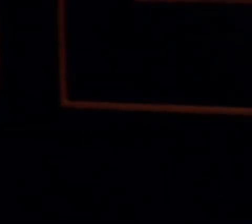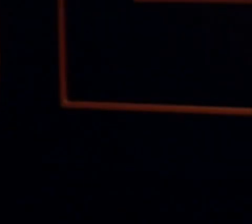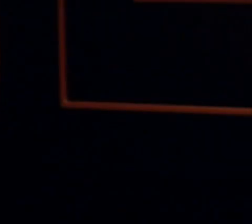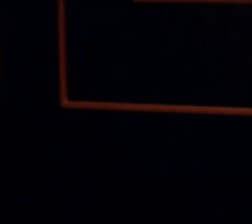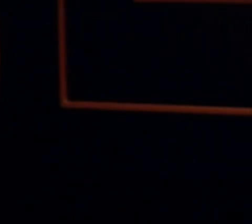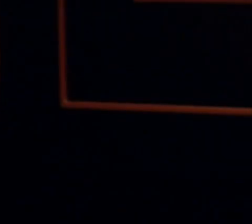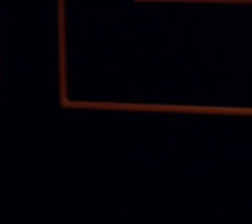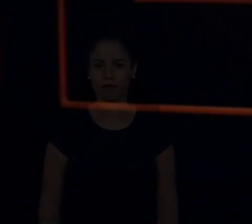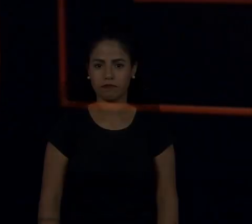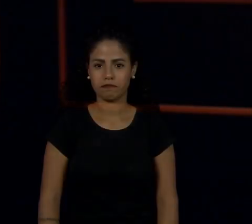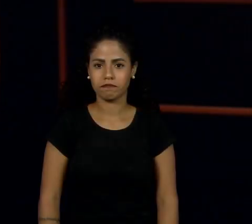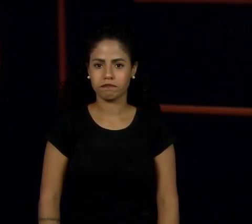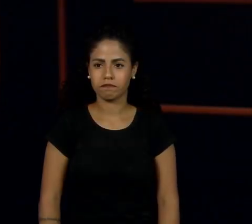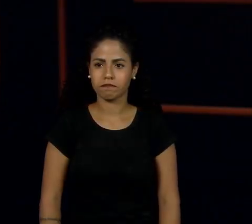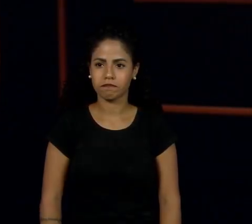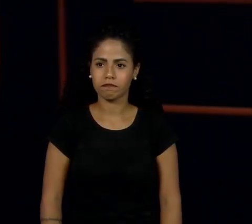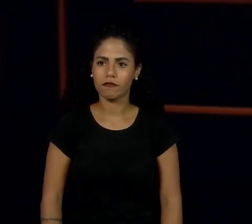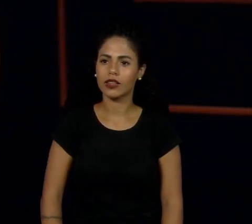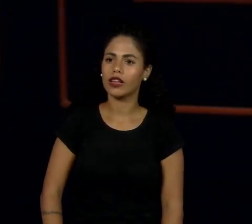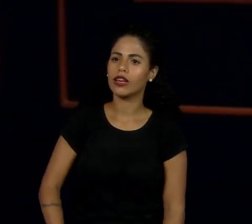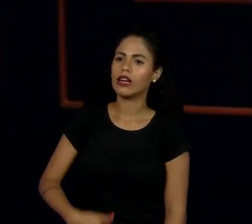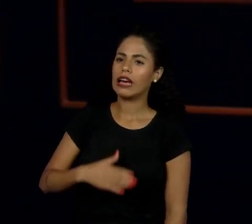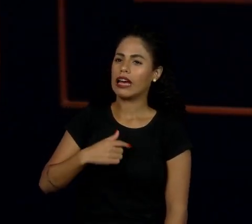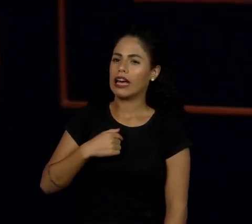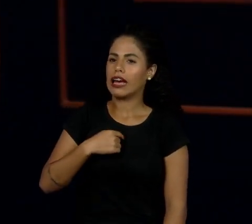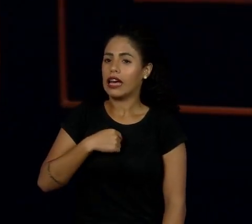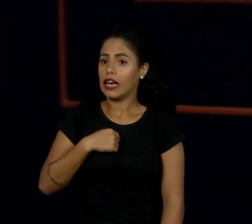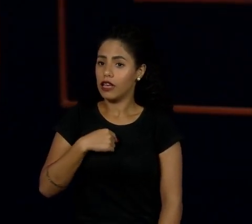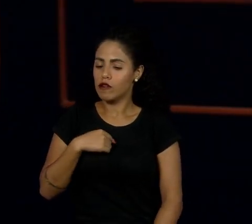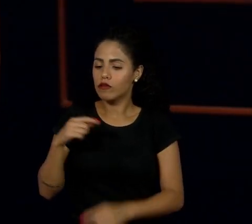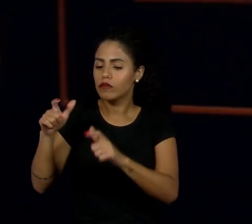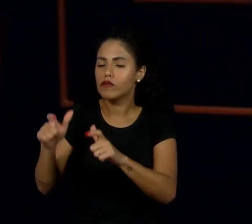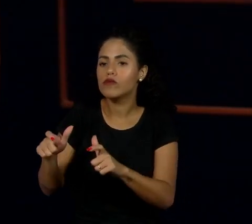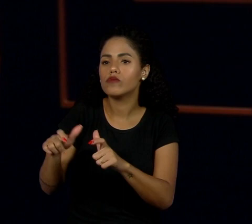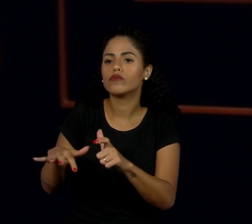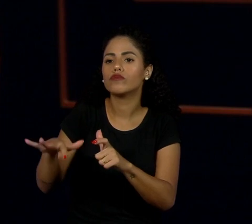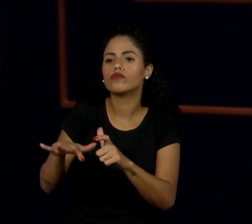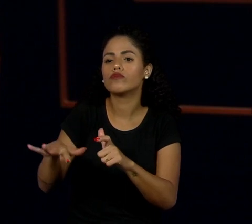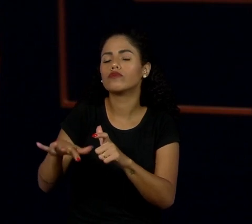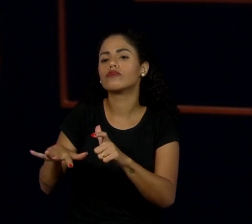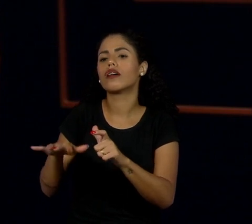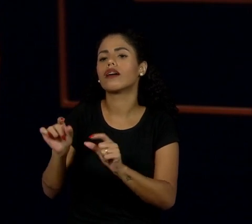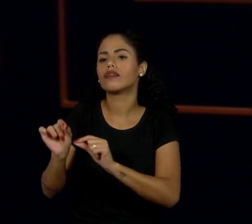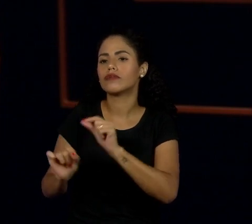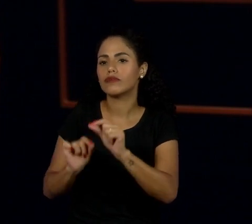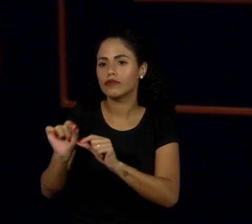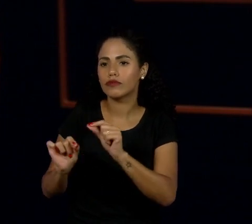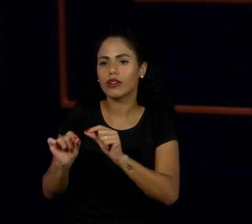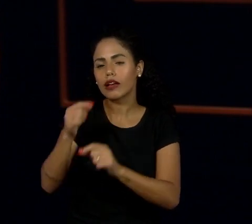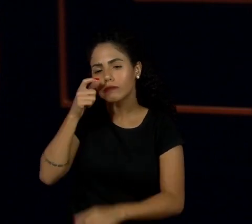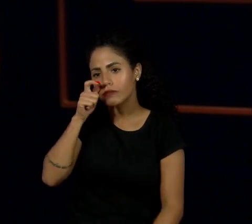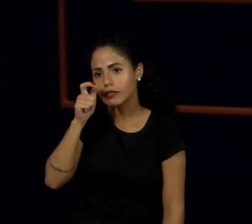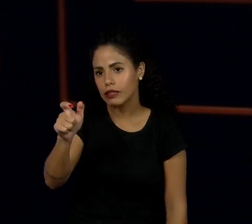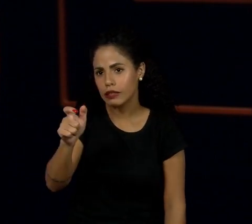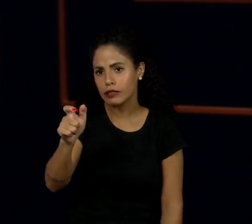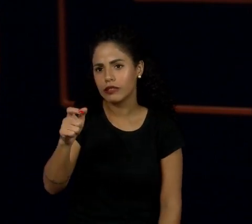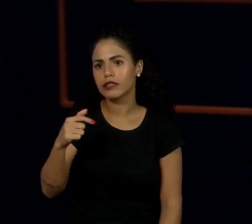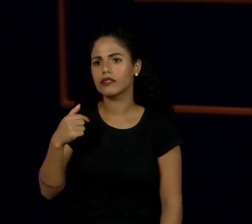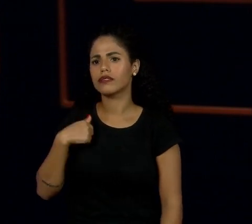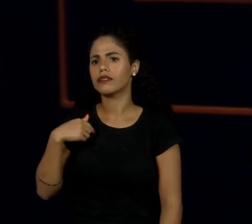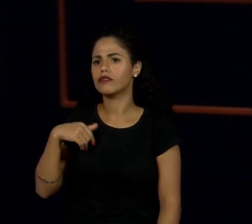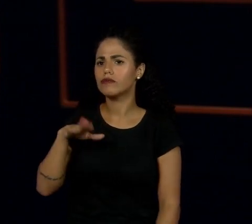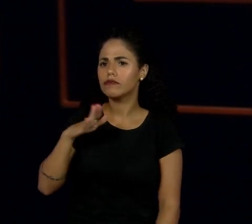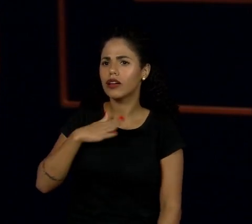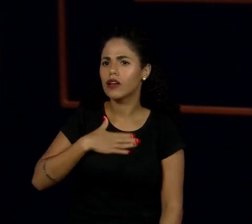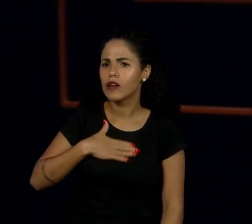O meu sogro foi um cara que eu tive um apego muito grande a ele. Ele era um cara muito interessante. E ele era muito amigo